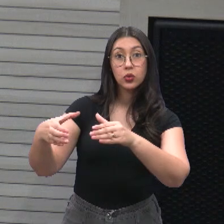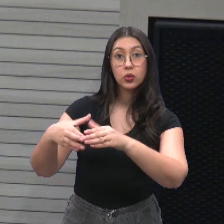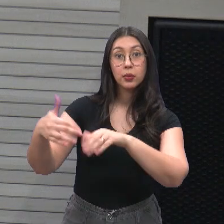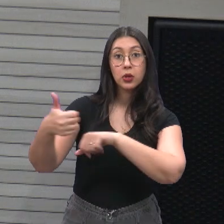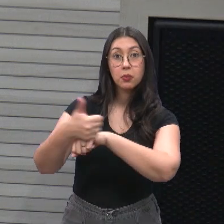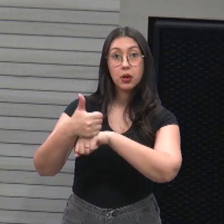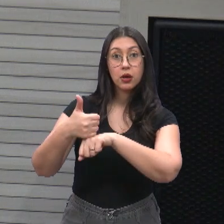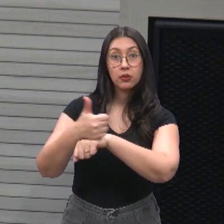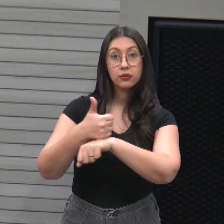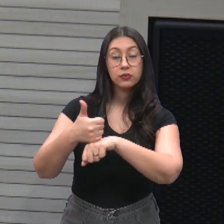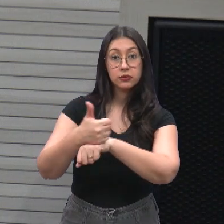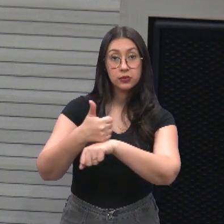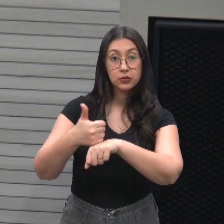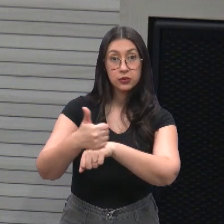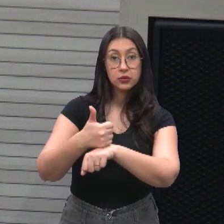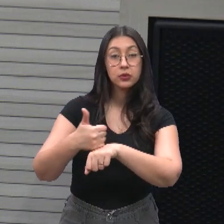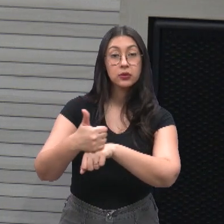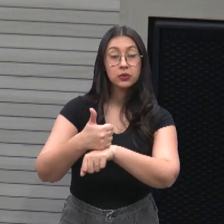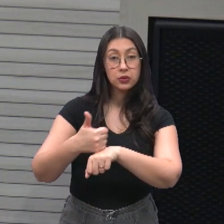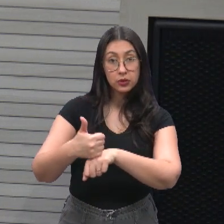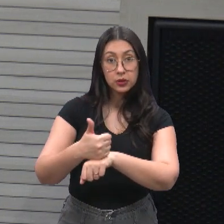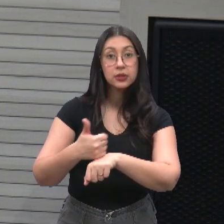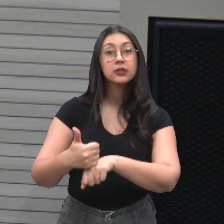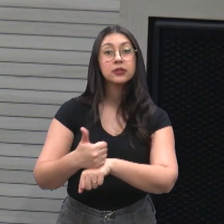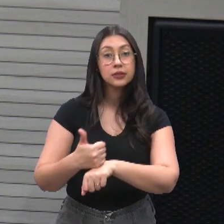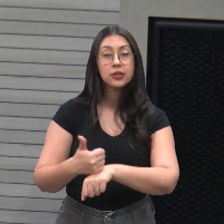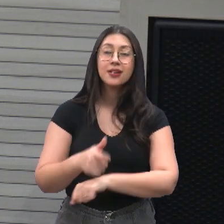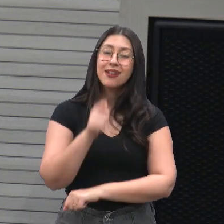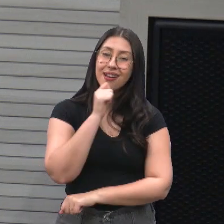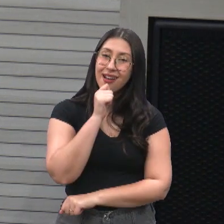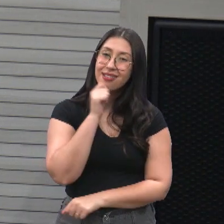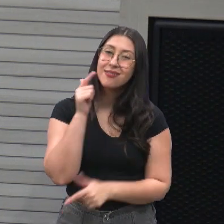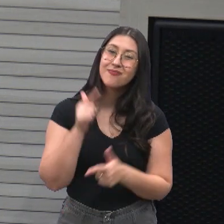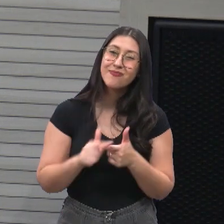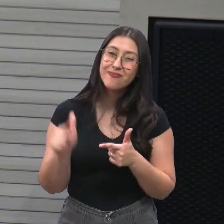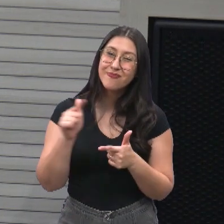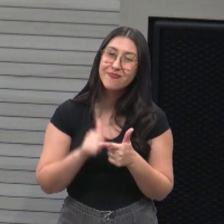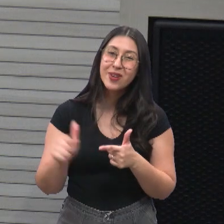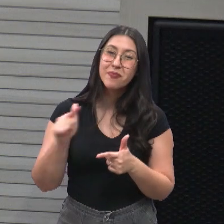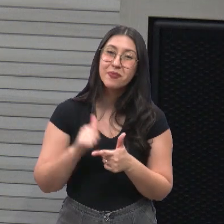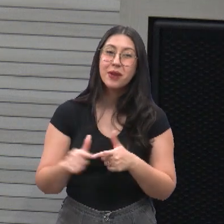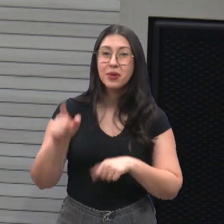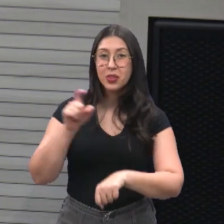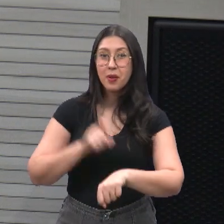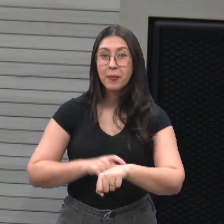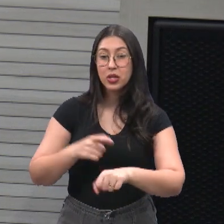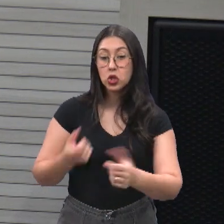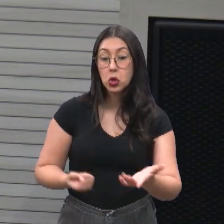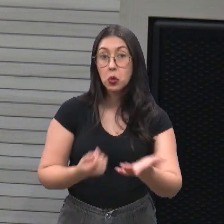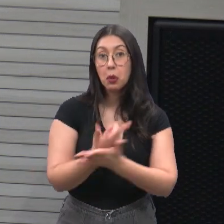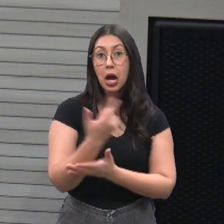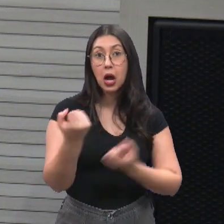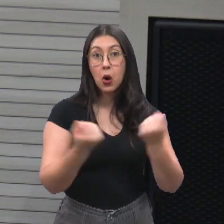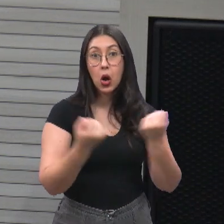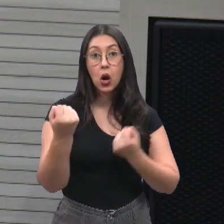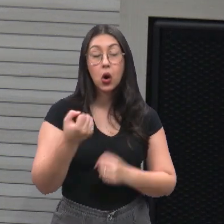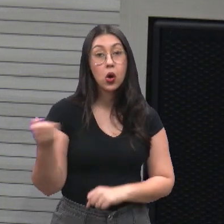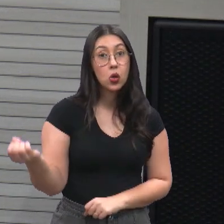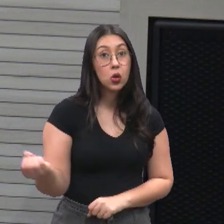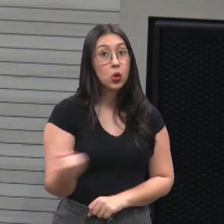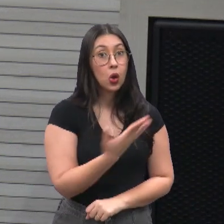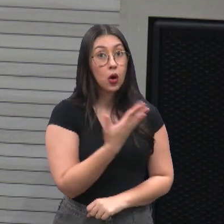transportadores escolares, que ainda enfrentam dificuldades para a renovação da frota, em razão dos